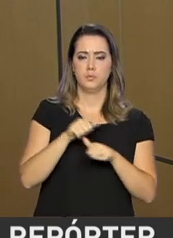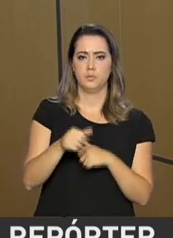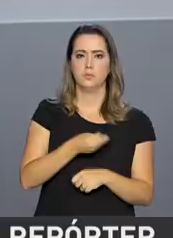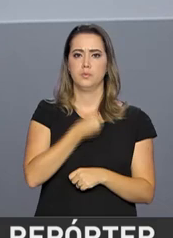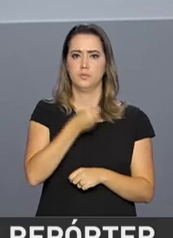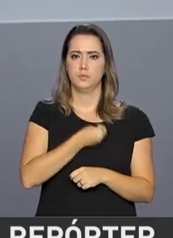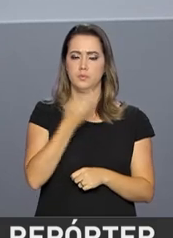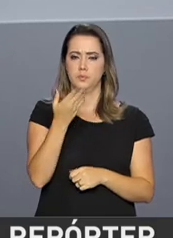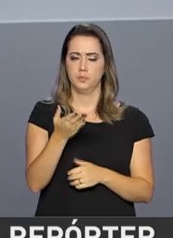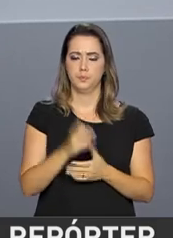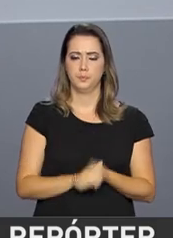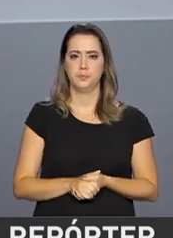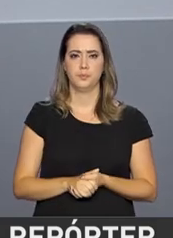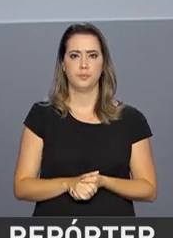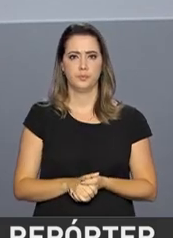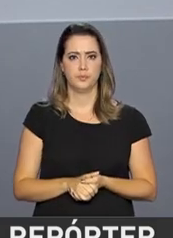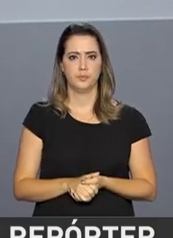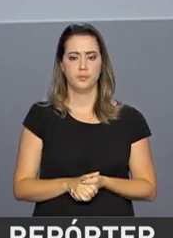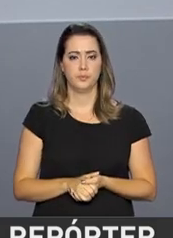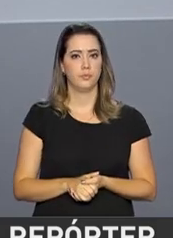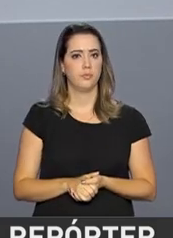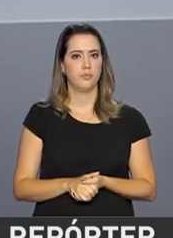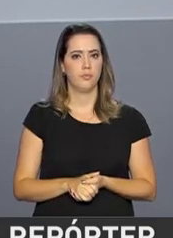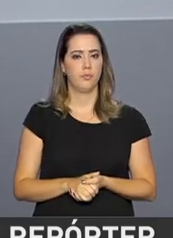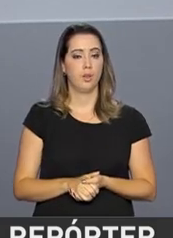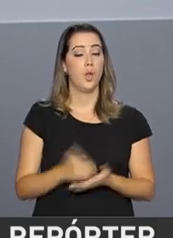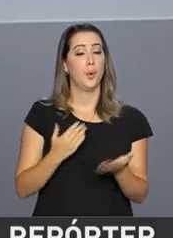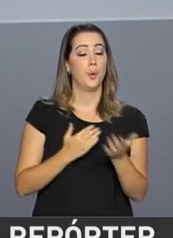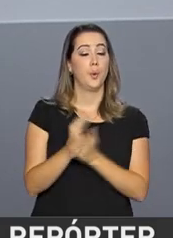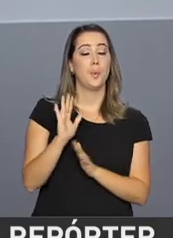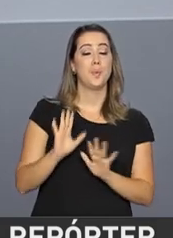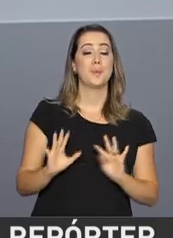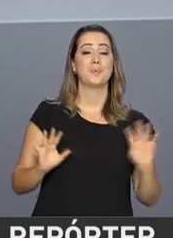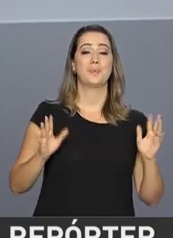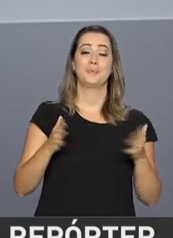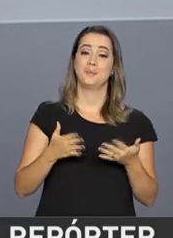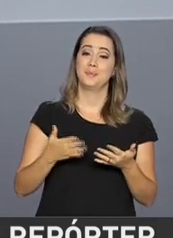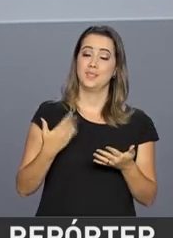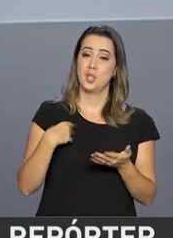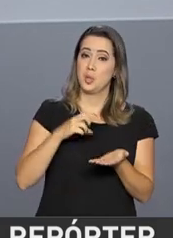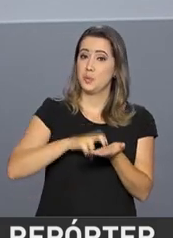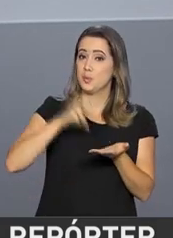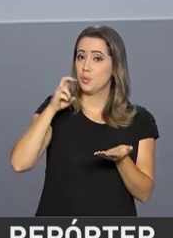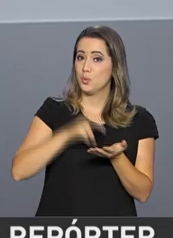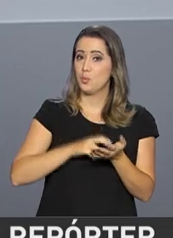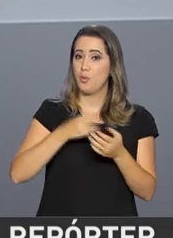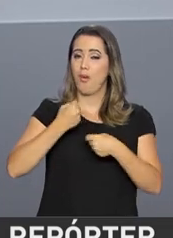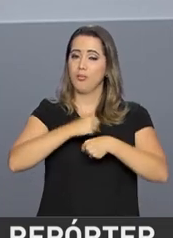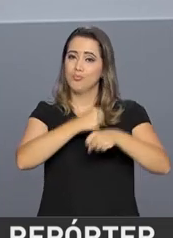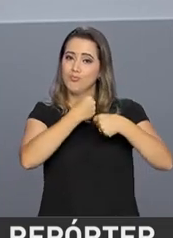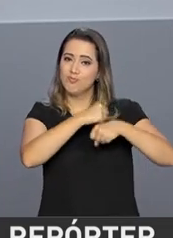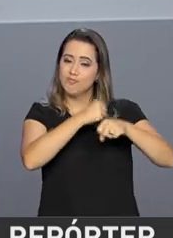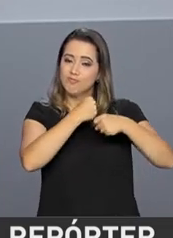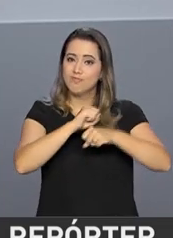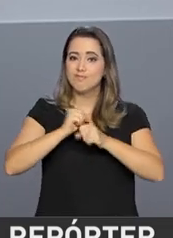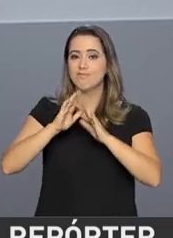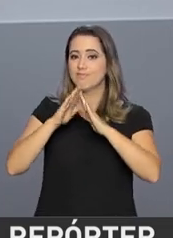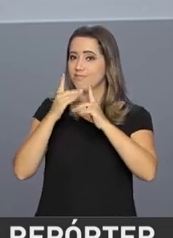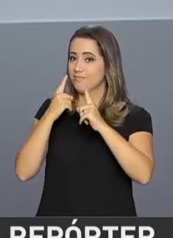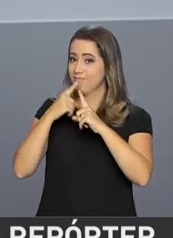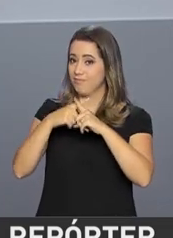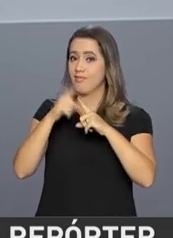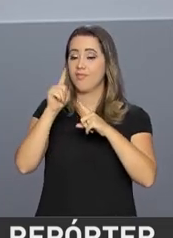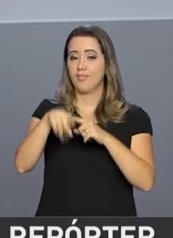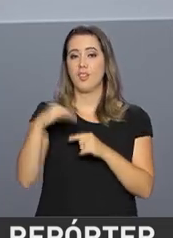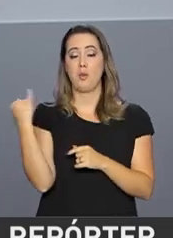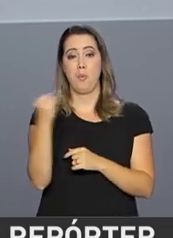pessoa. Começaram cedo os festejos para a Lavagem do Bonfim em Salvador. Parte importante da Festa do Senhor